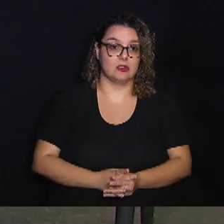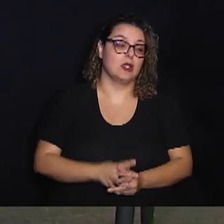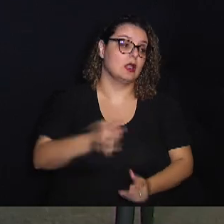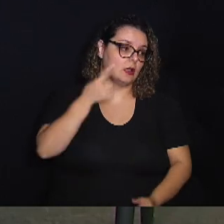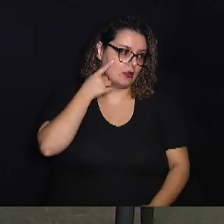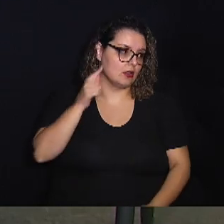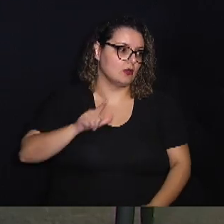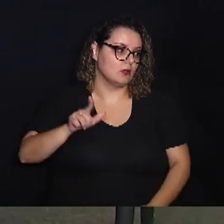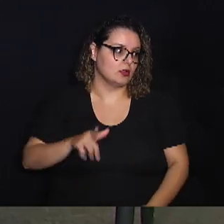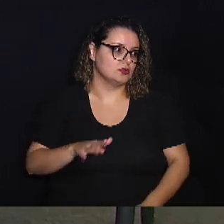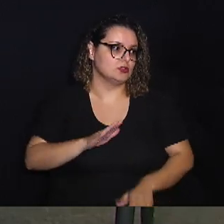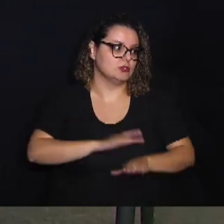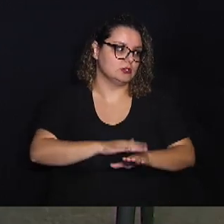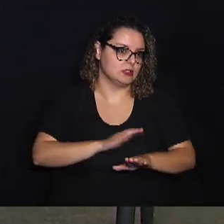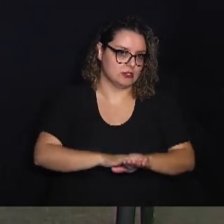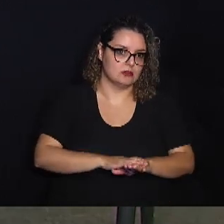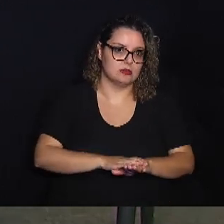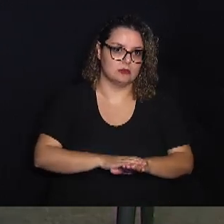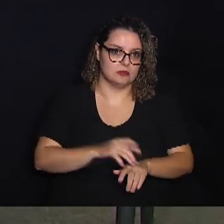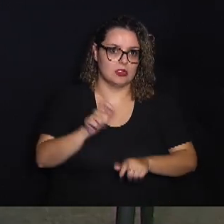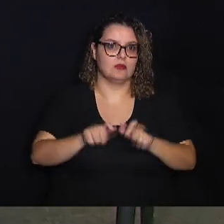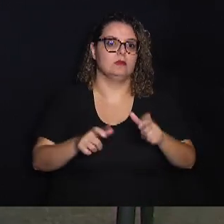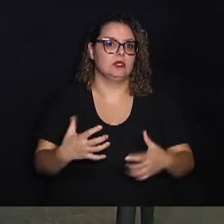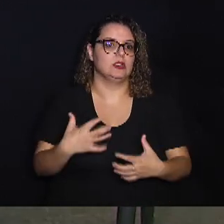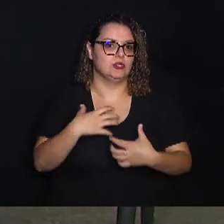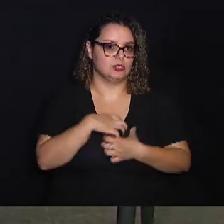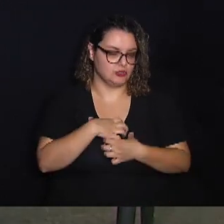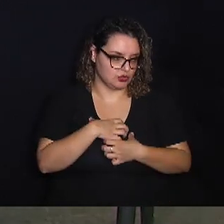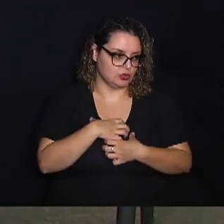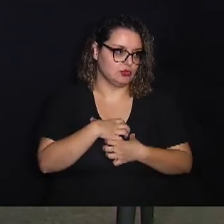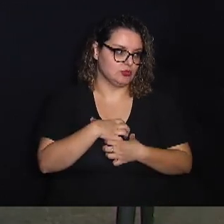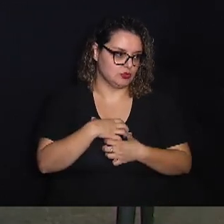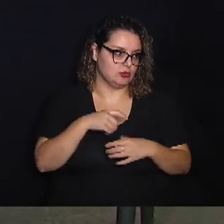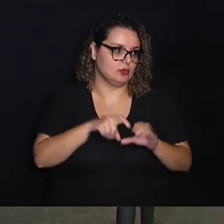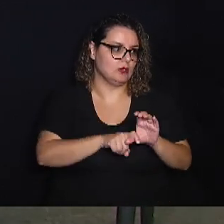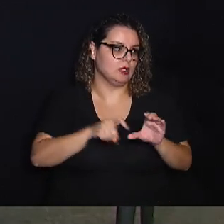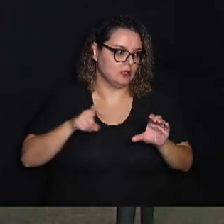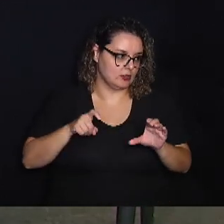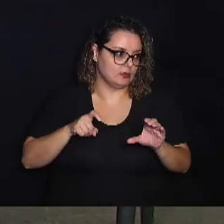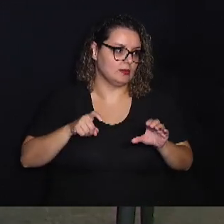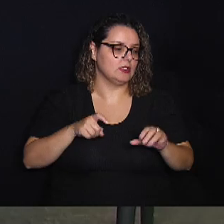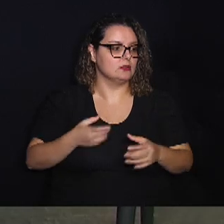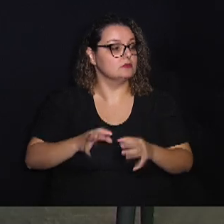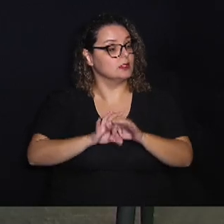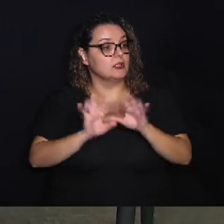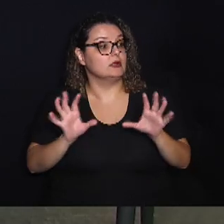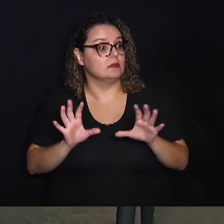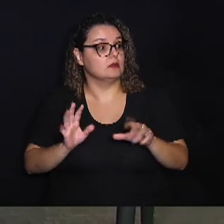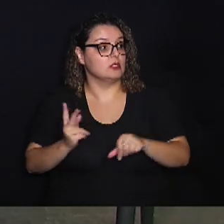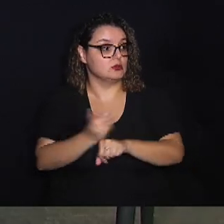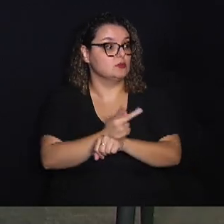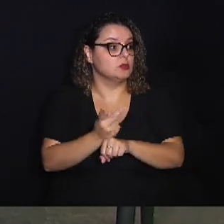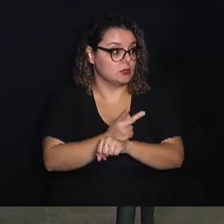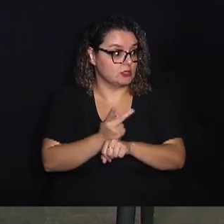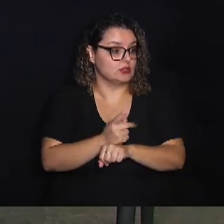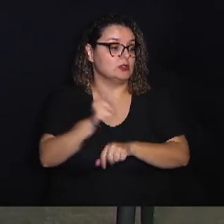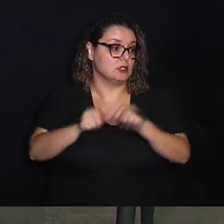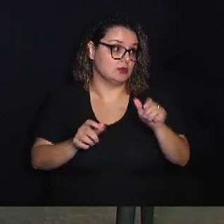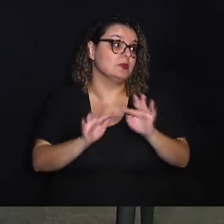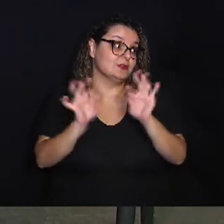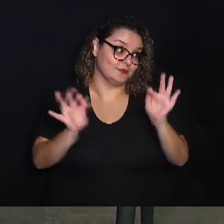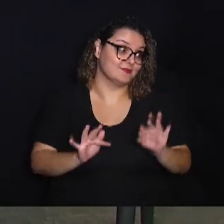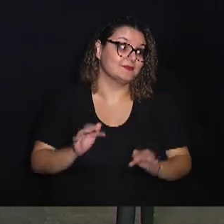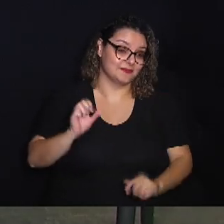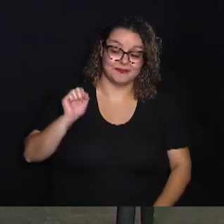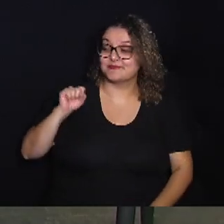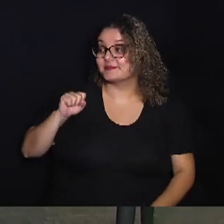as atividades são para que a pessoa se sinta autônoma, Sim. independente, mas a gente busca que as pessoas sejam felizes, né?